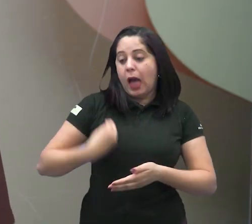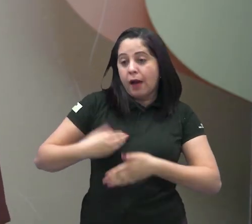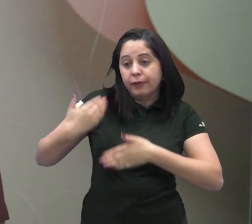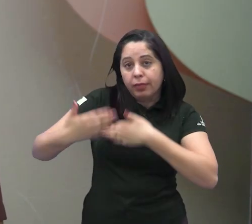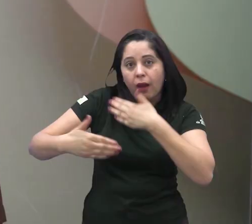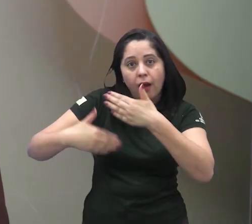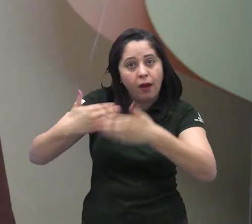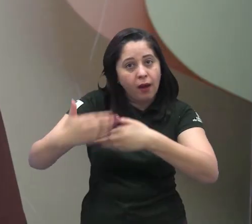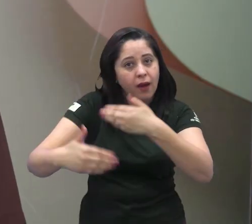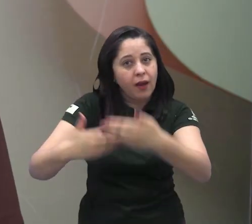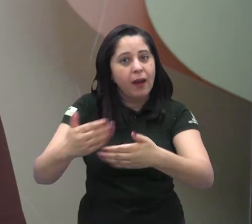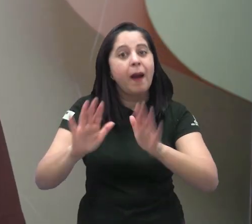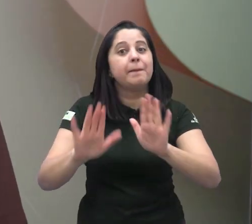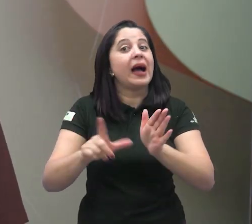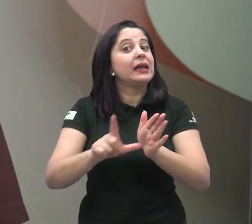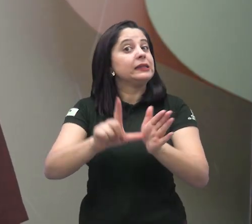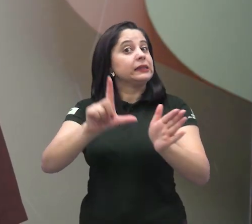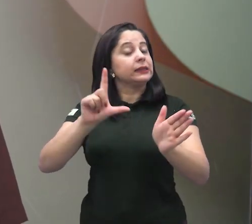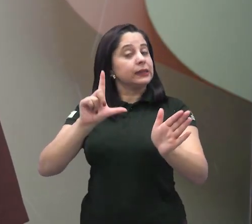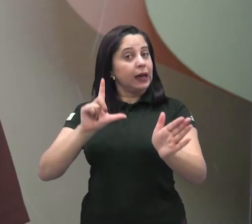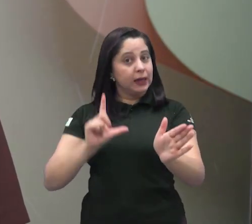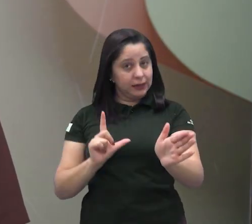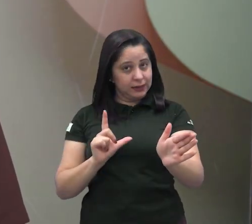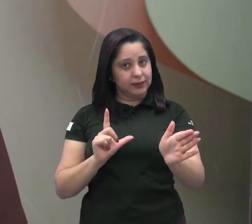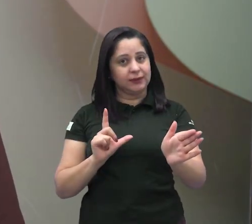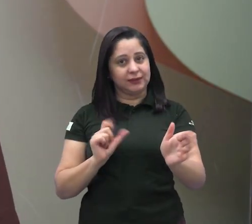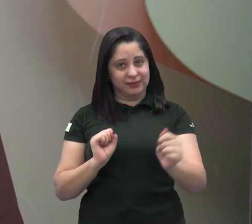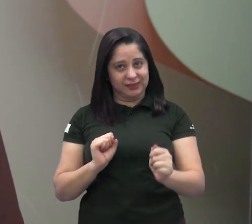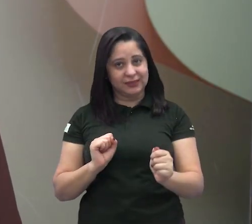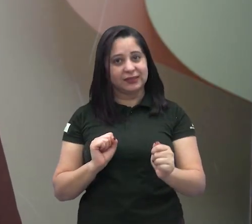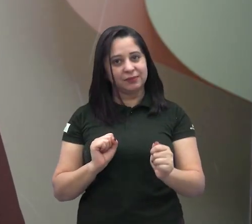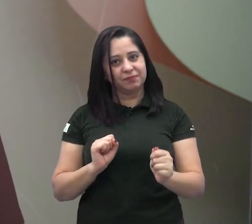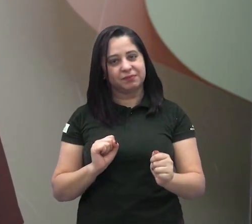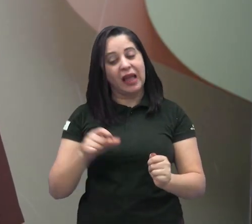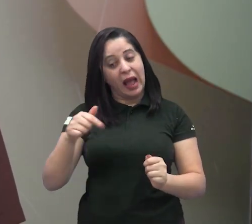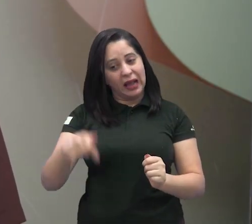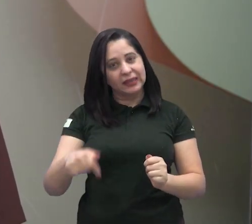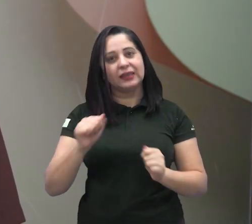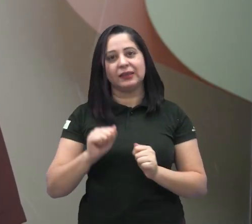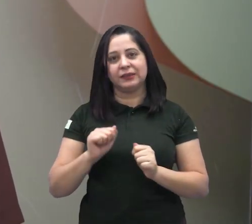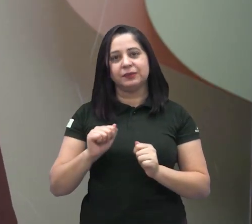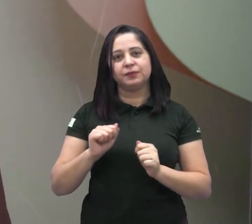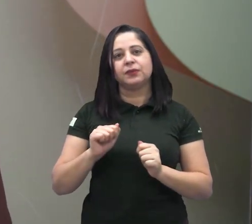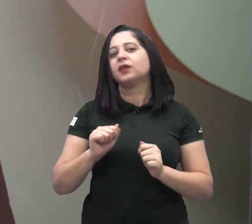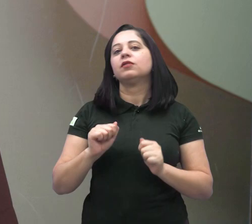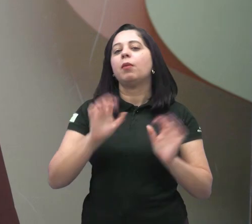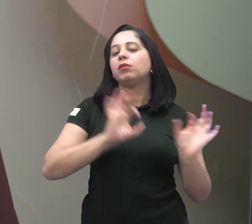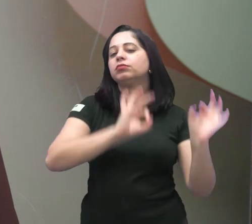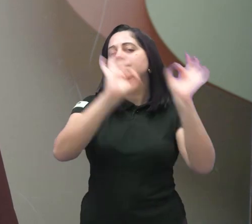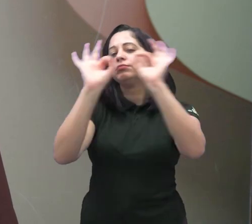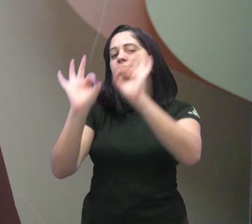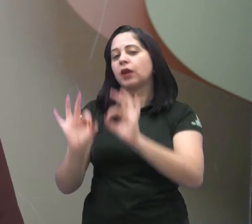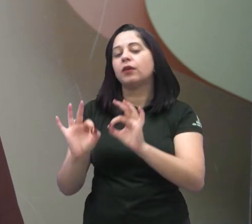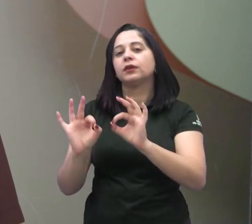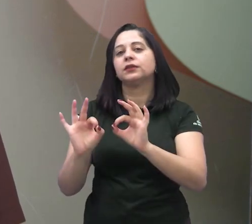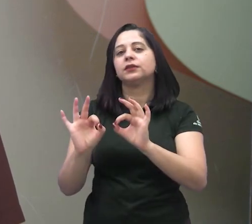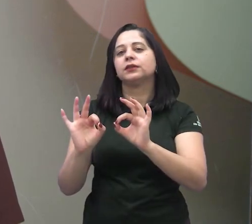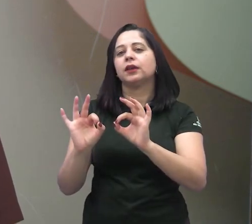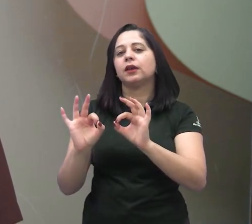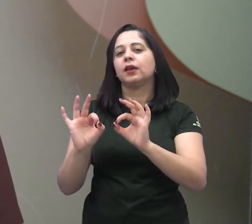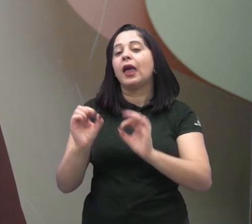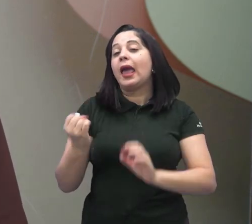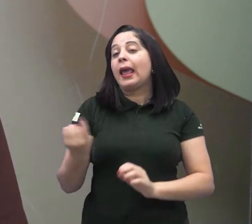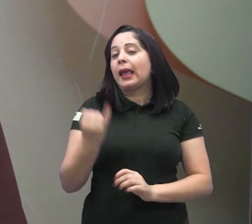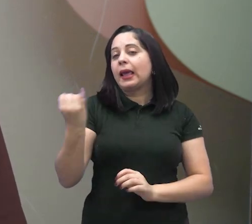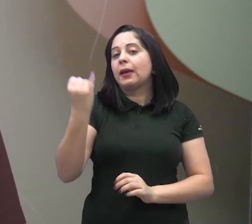vida. Antes de continuar a conversa com o Dr. Eduardo Gama aqui no estúdio, vamos acompanhar a importância da limpeza